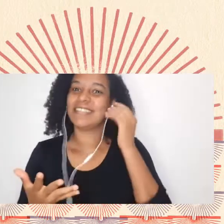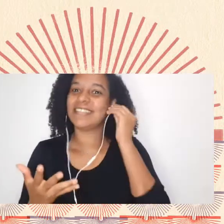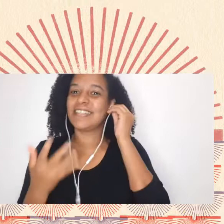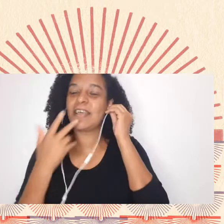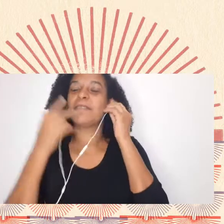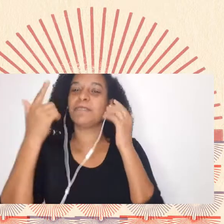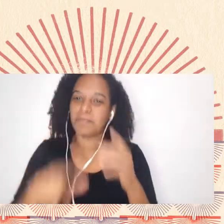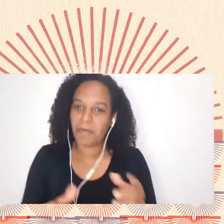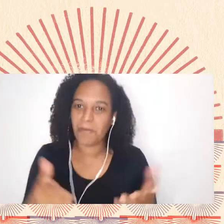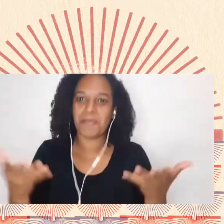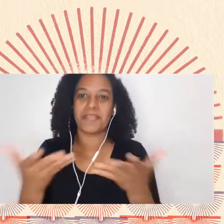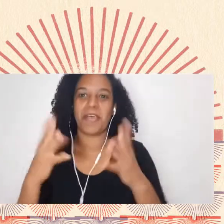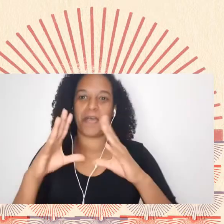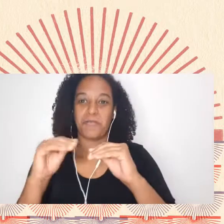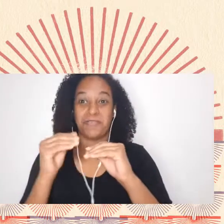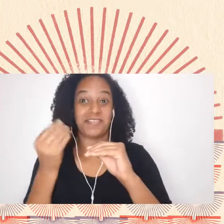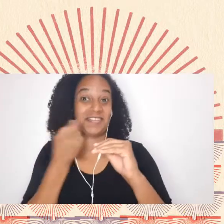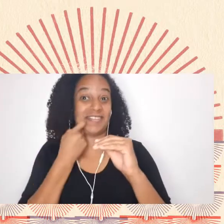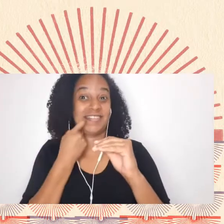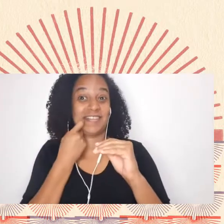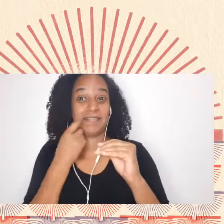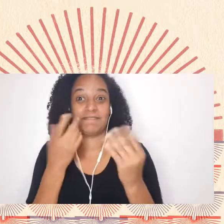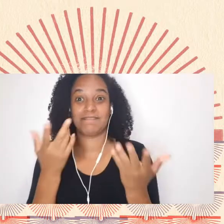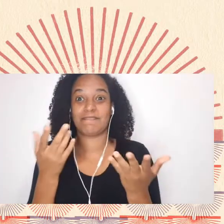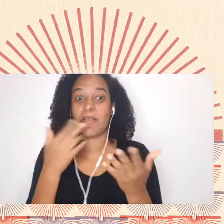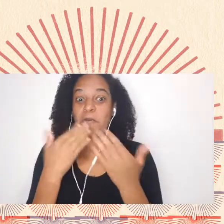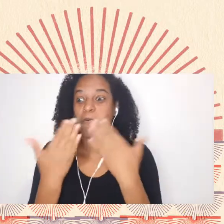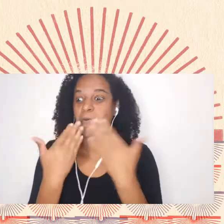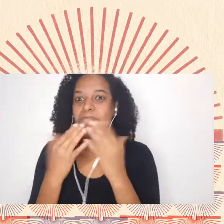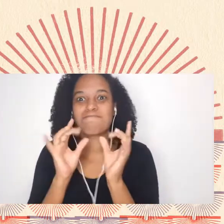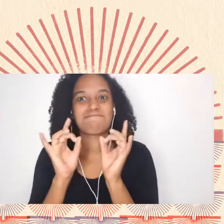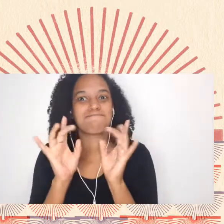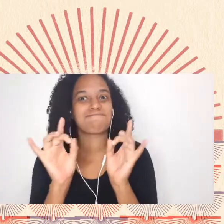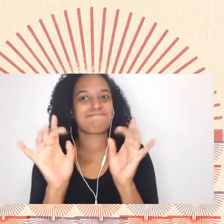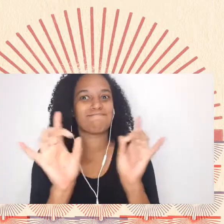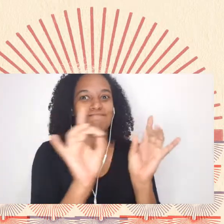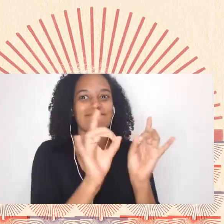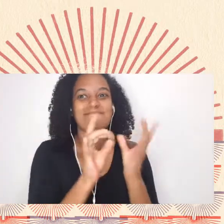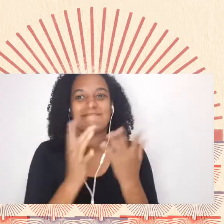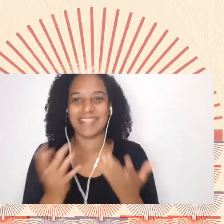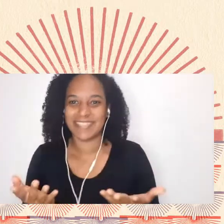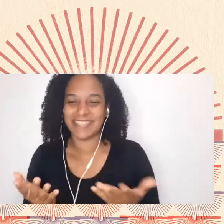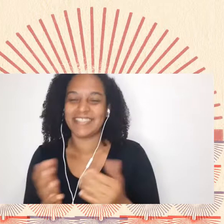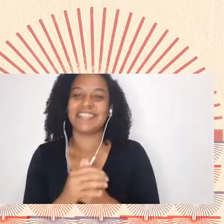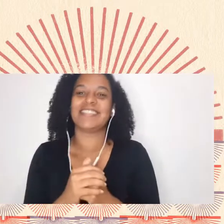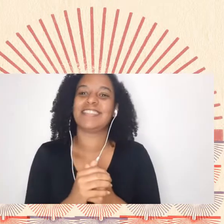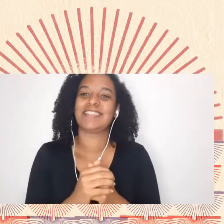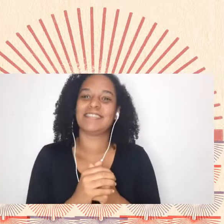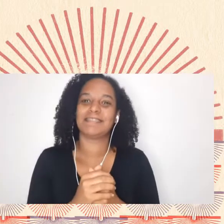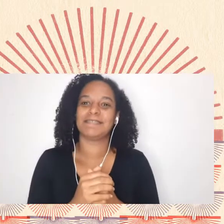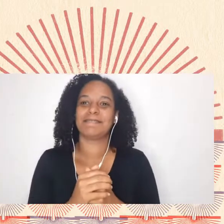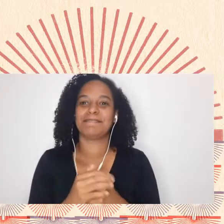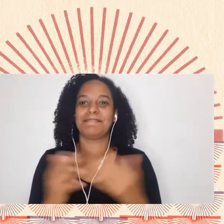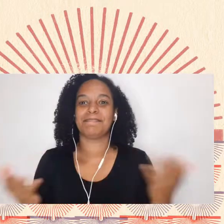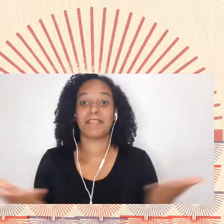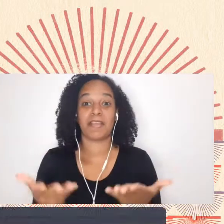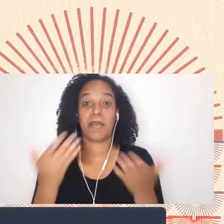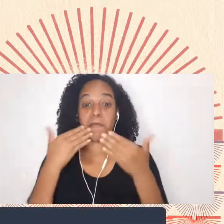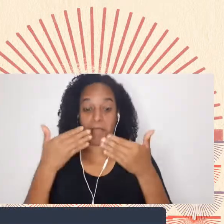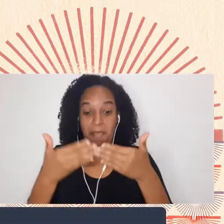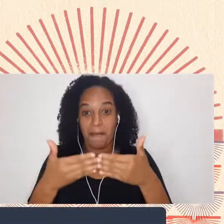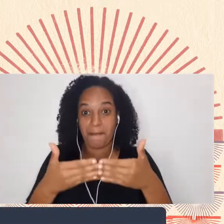essa noite de sexta-feira com tanta conversa bacana aí. Estamos abrindo o